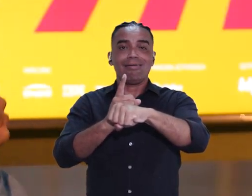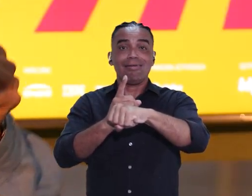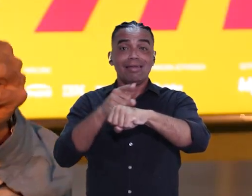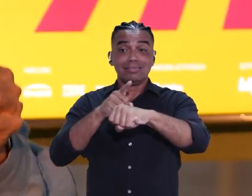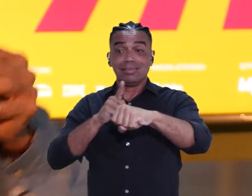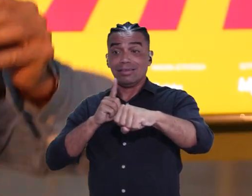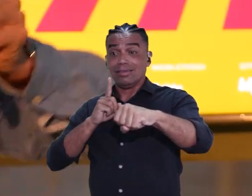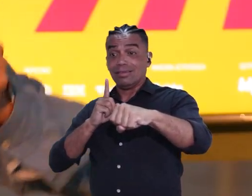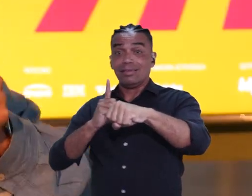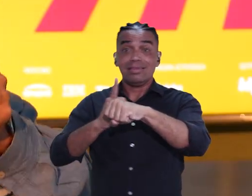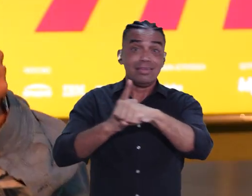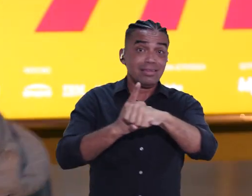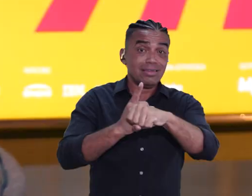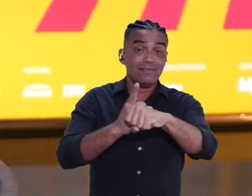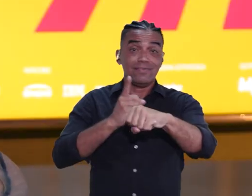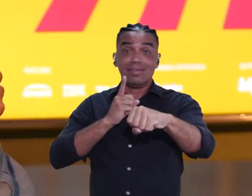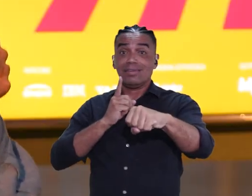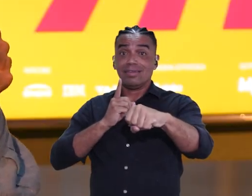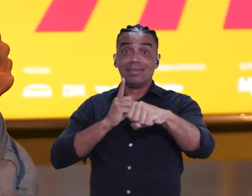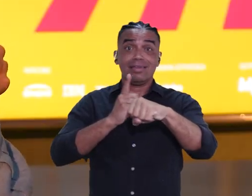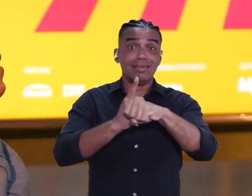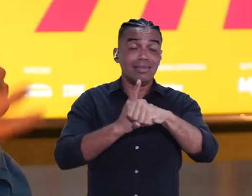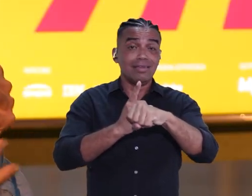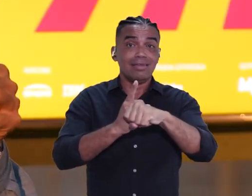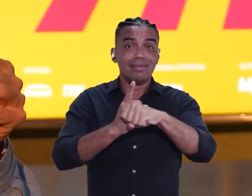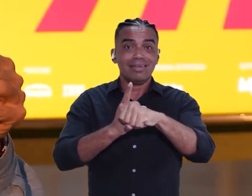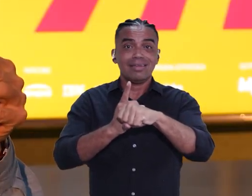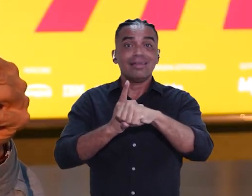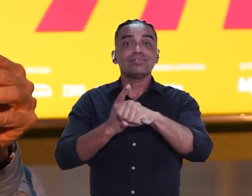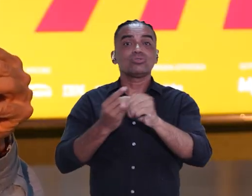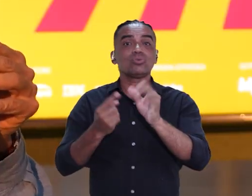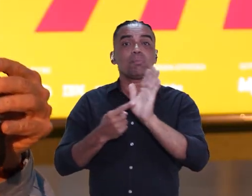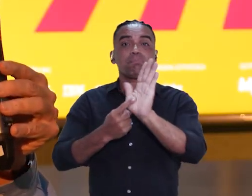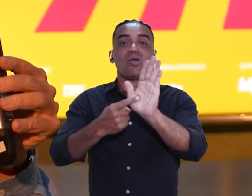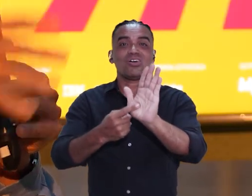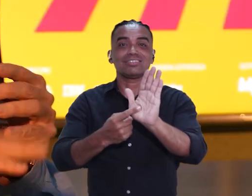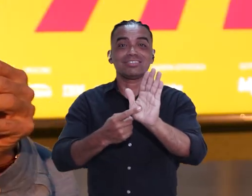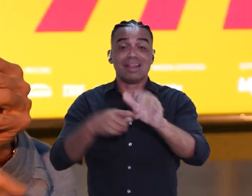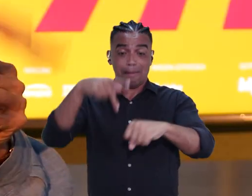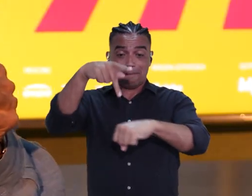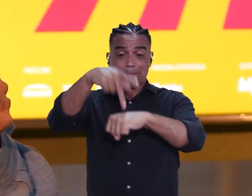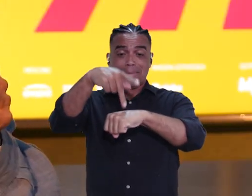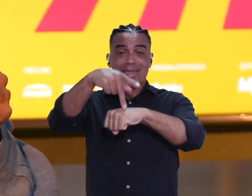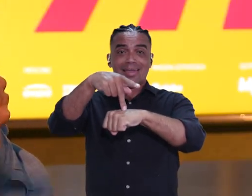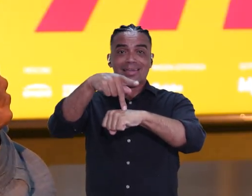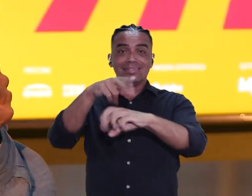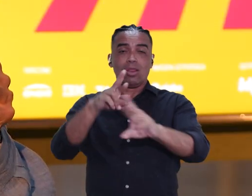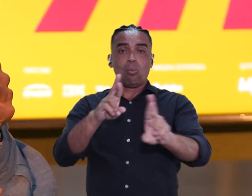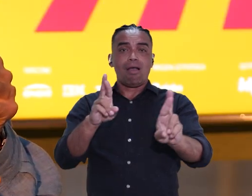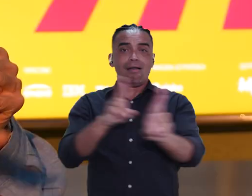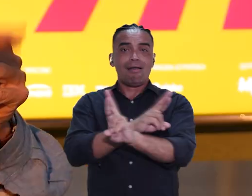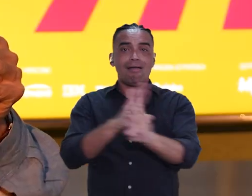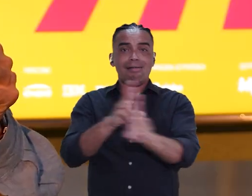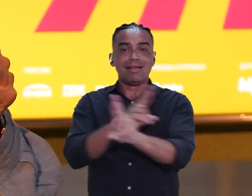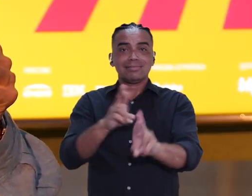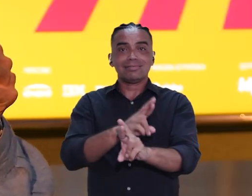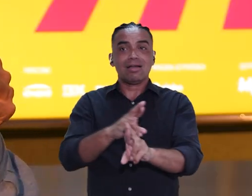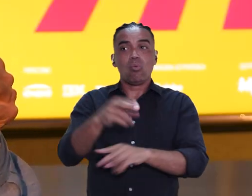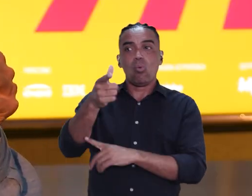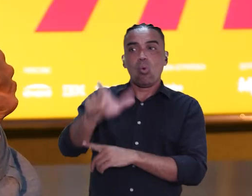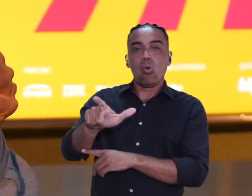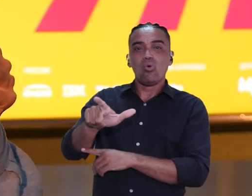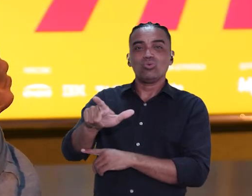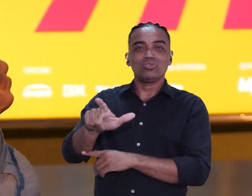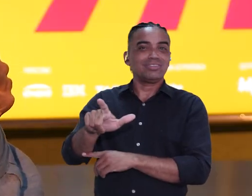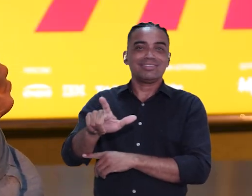Esse ir e vir, né? Isto estabelece com essa pedra uma relação de